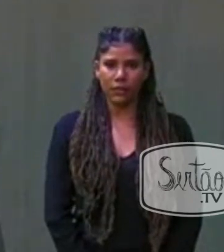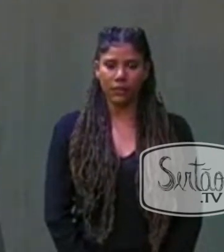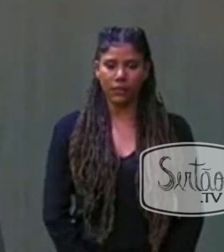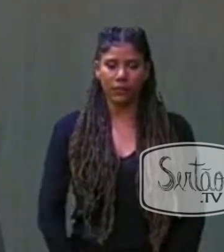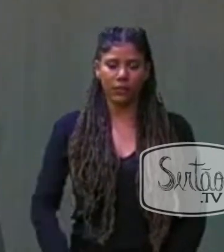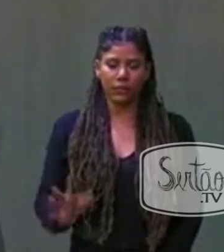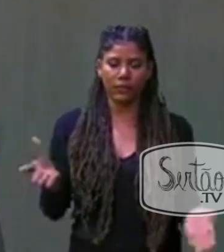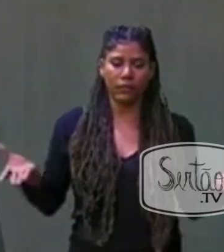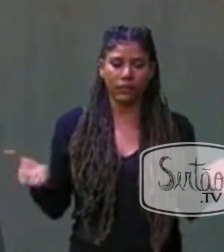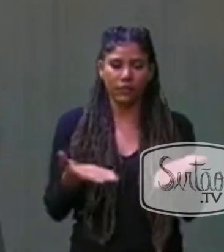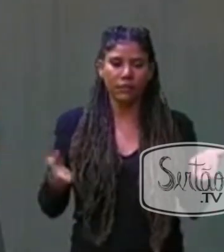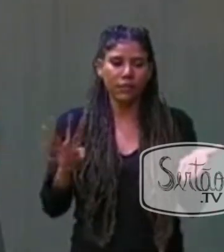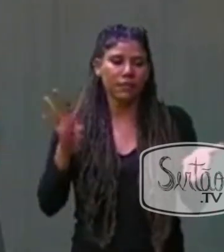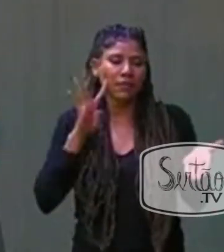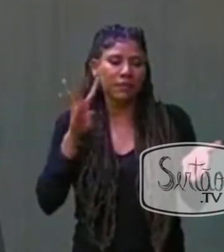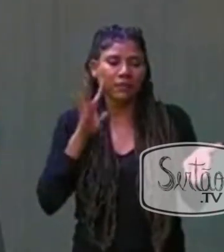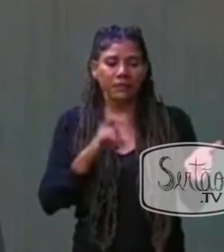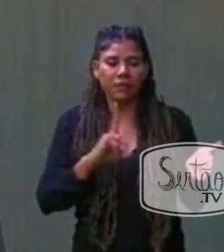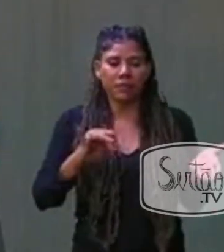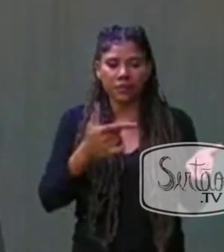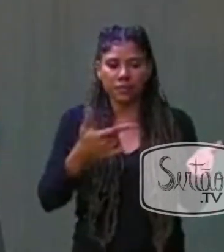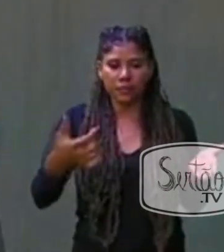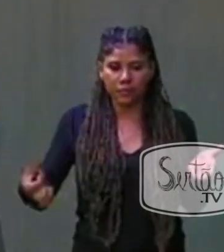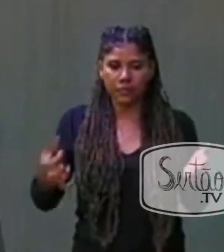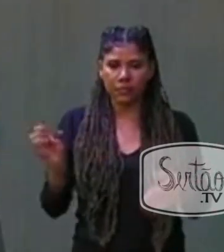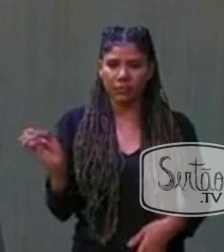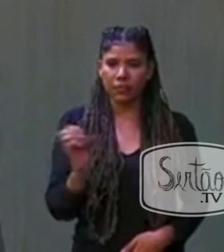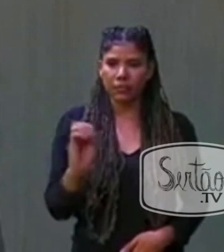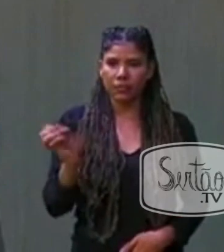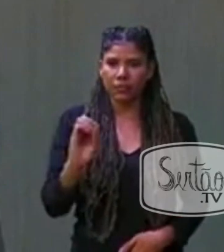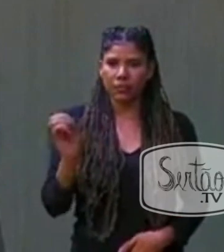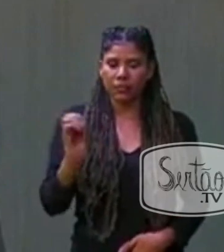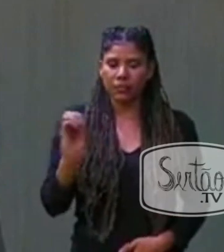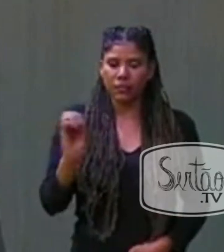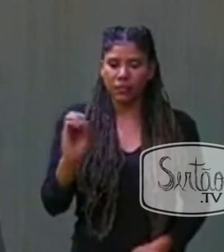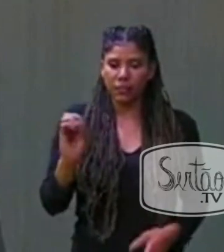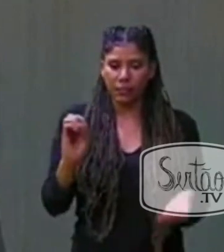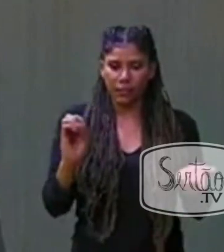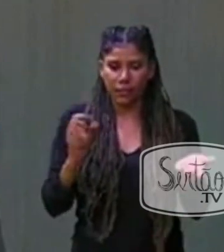quarta-feira, dia 26 de outubro de 2023,